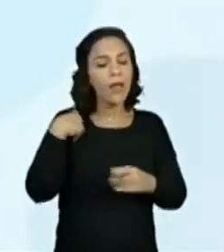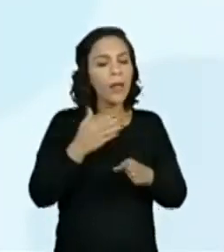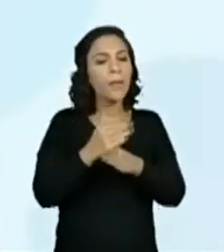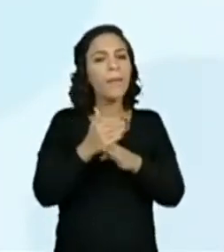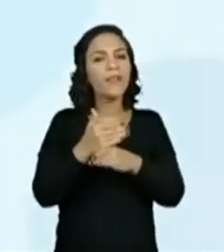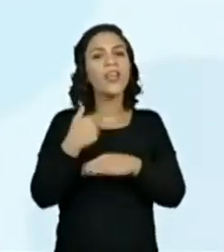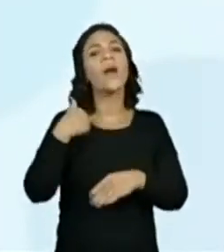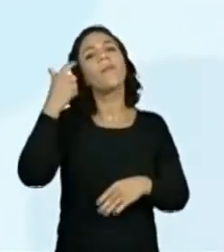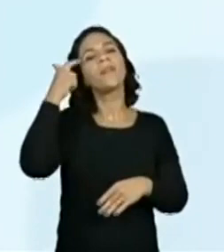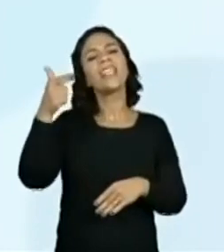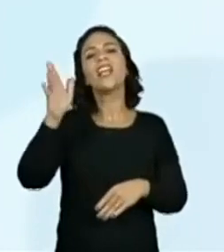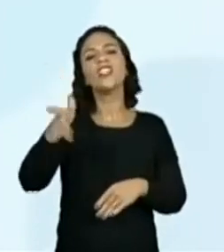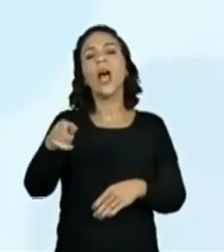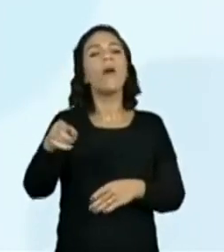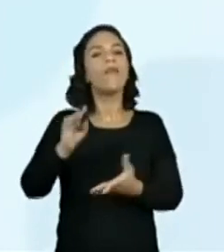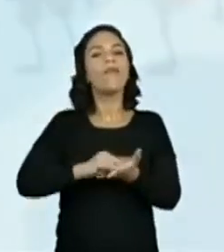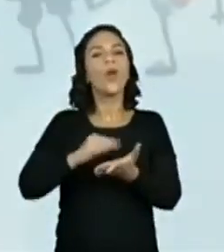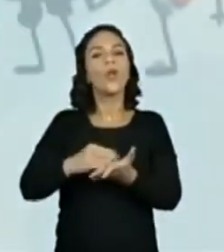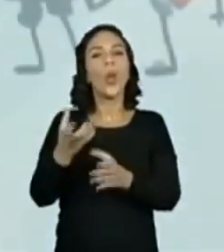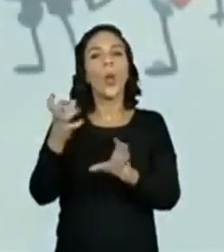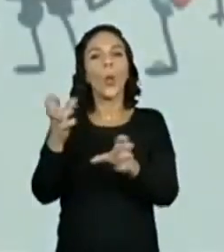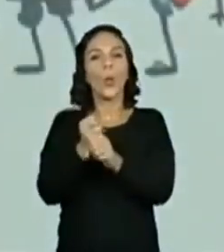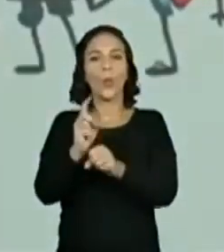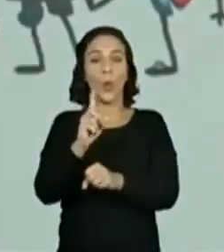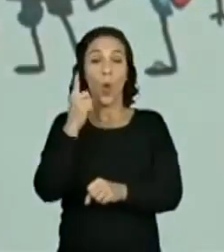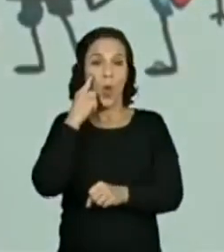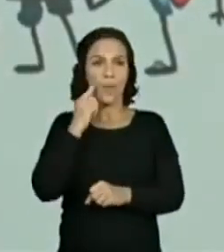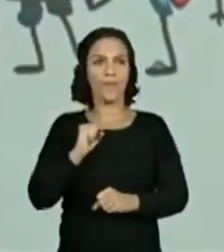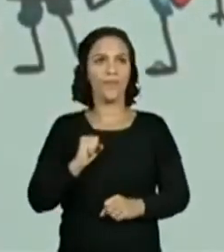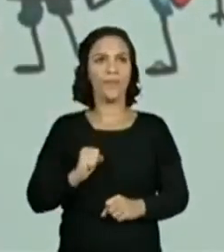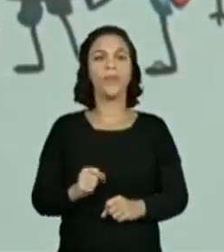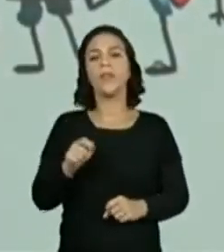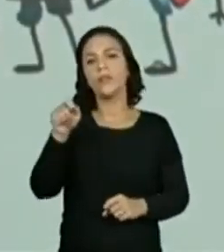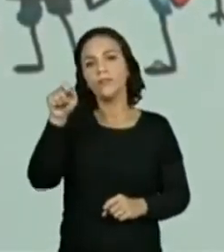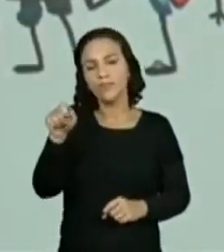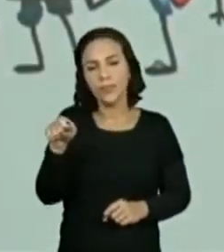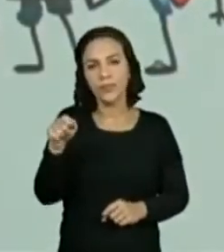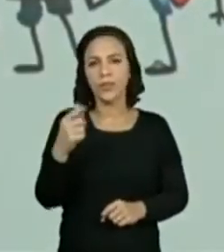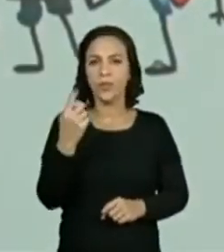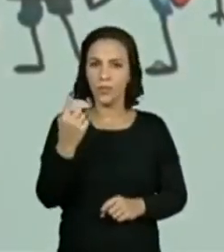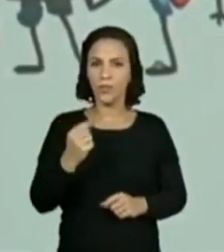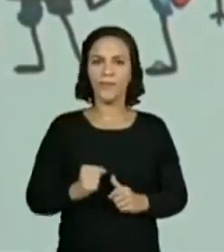vamos começar a contar de 1 em 1, olha só. 1,